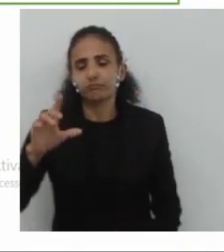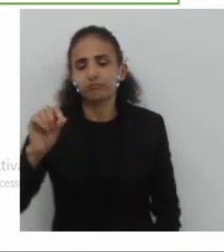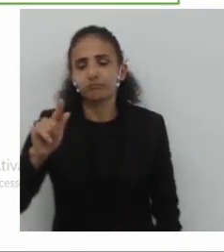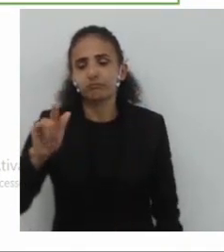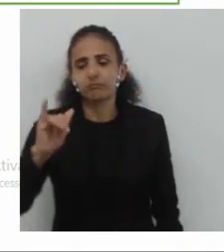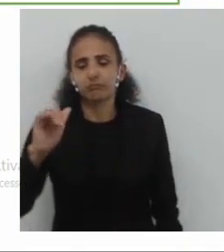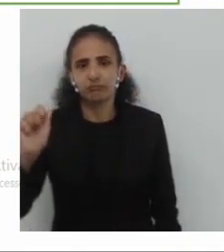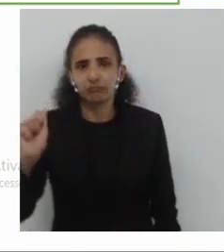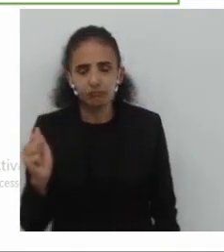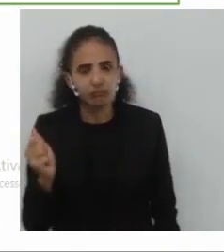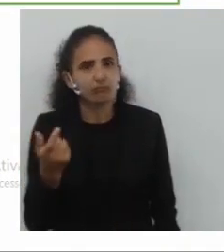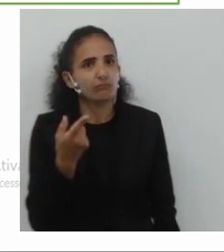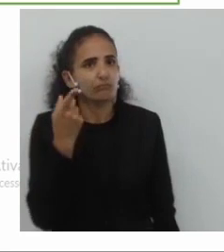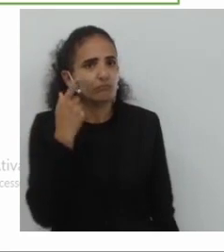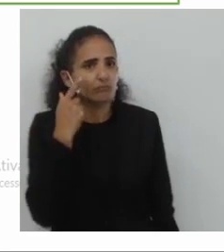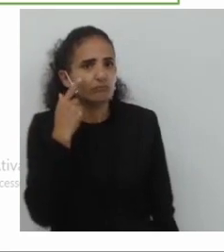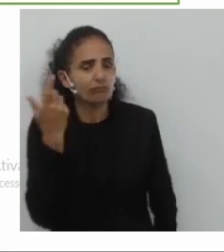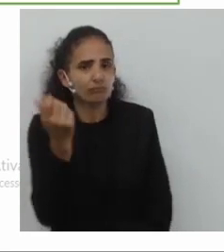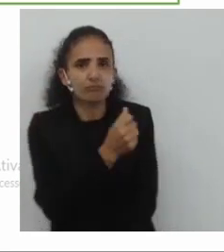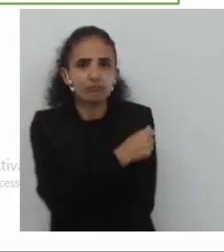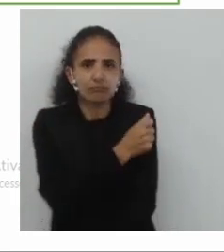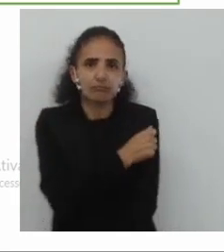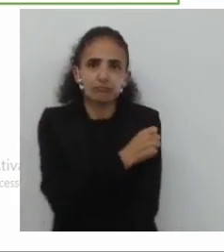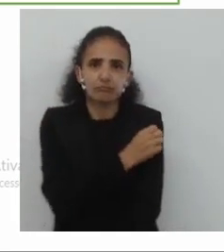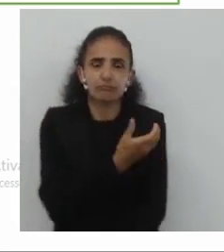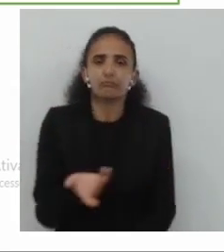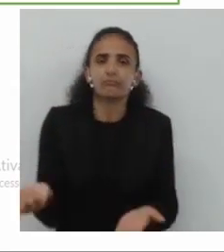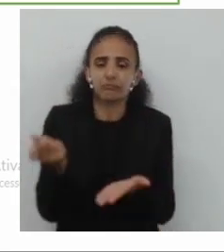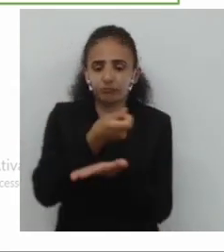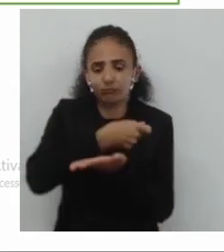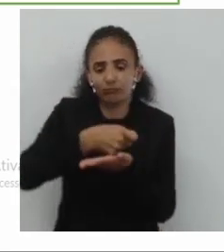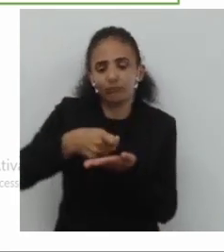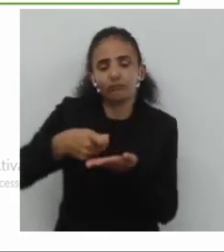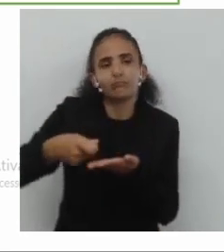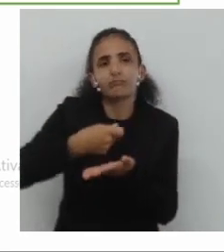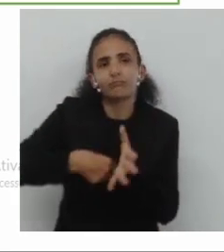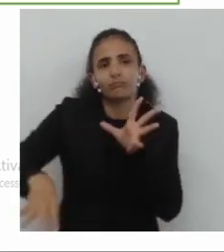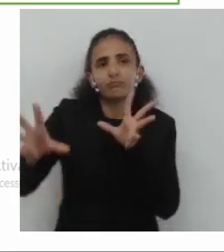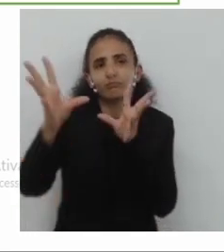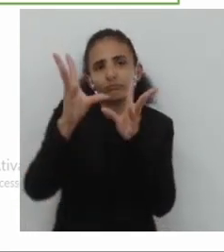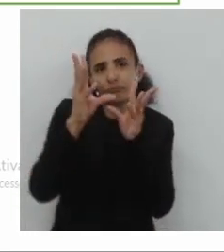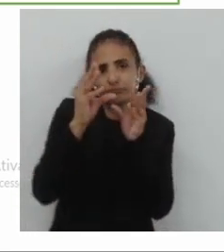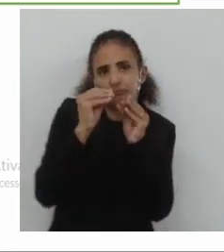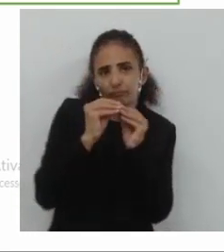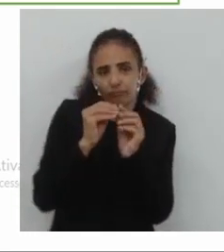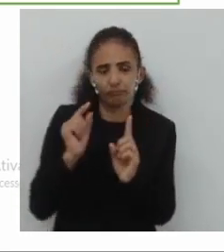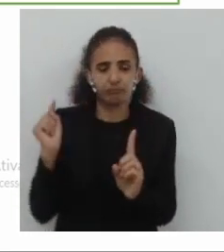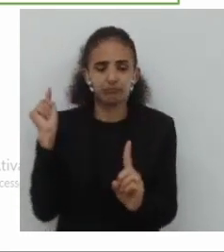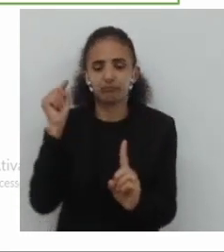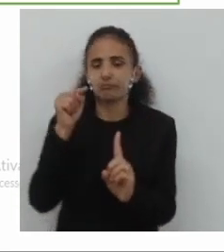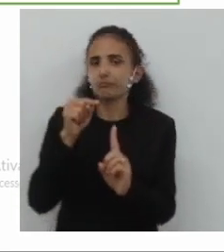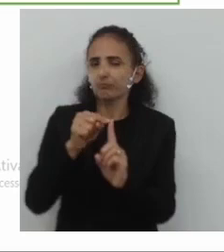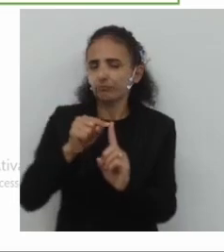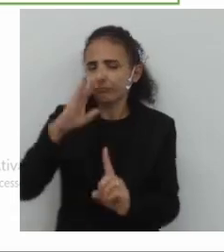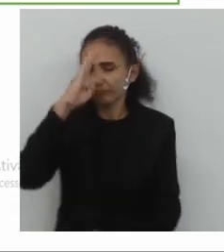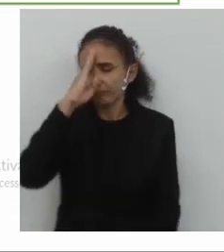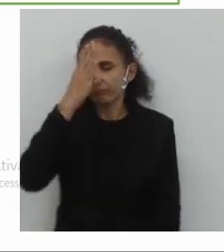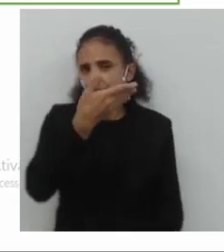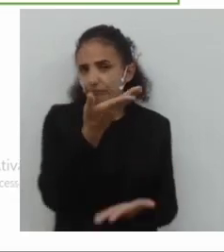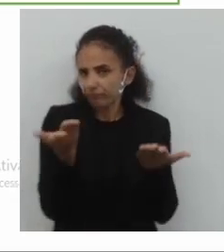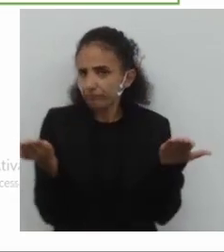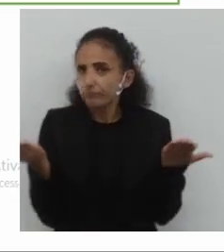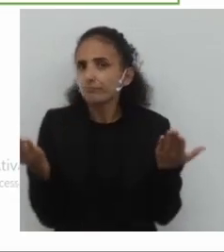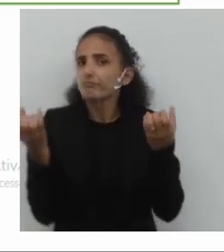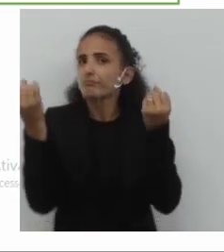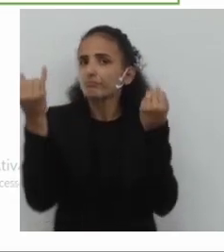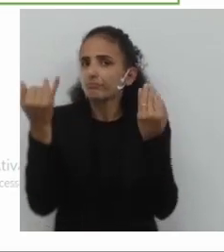outro ponto. Veja só que o estudante ou a estudante soube resumir, tirar os pontos principais. Como